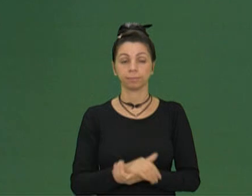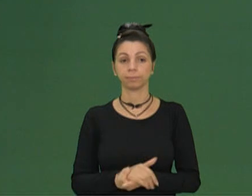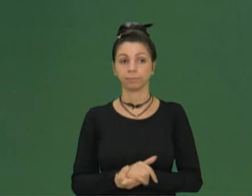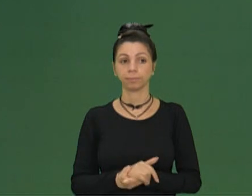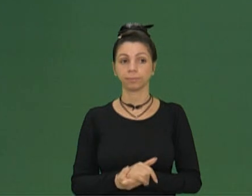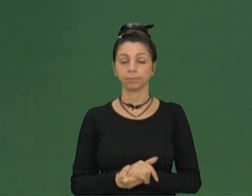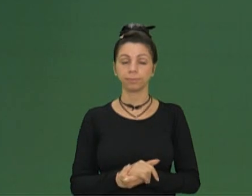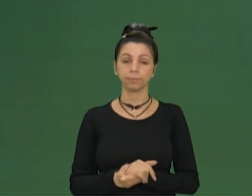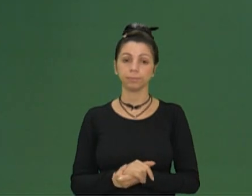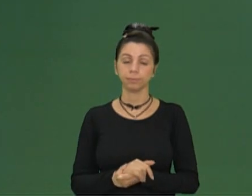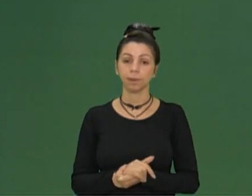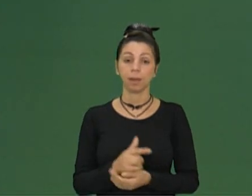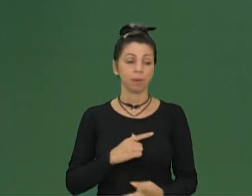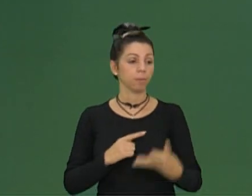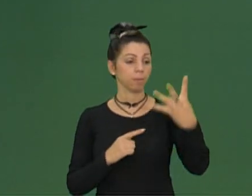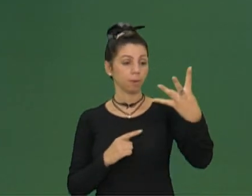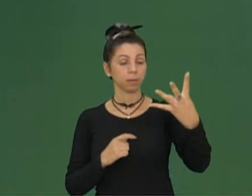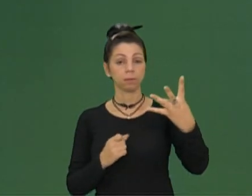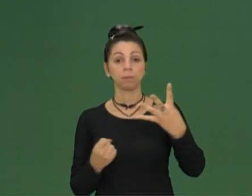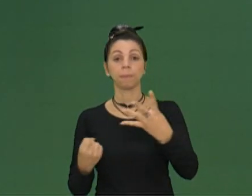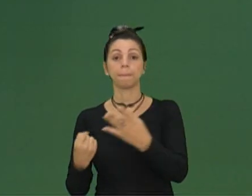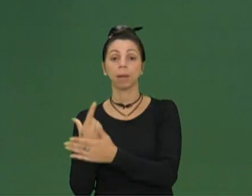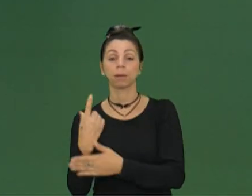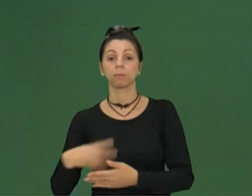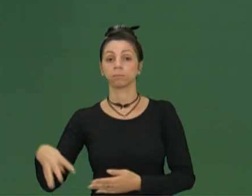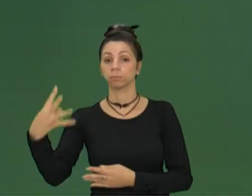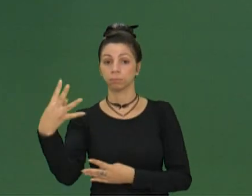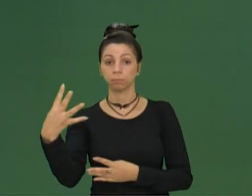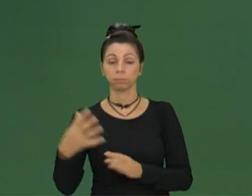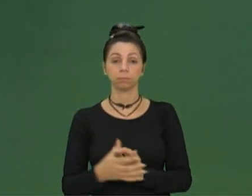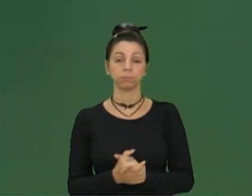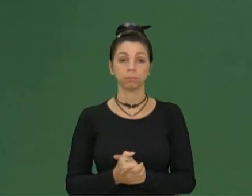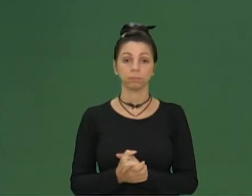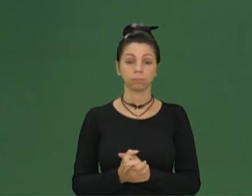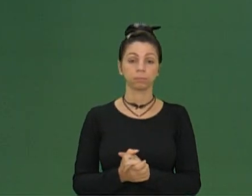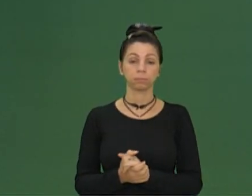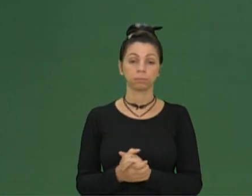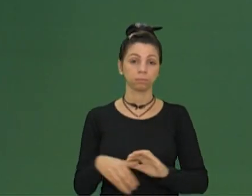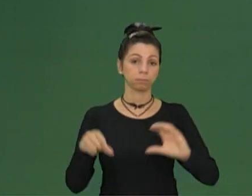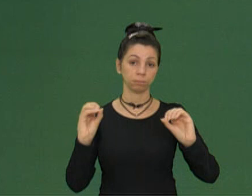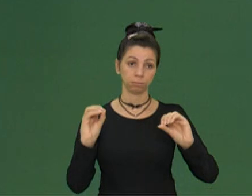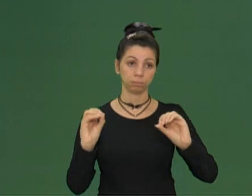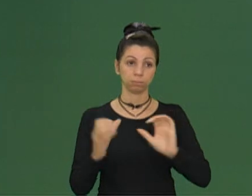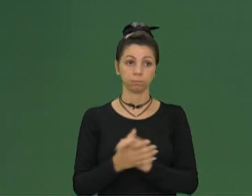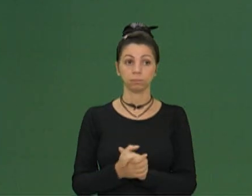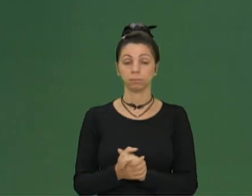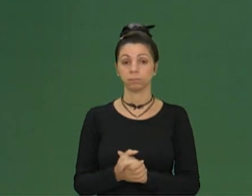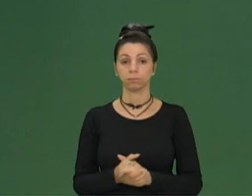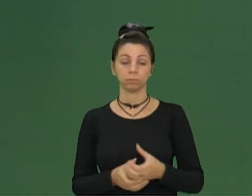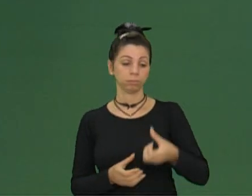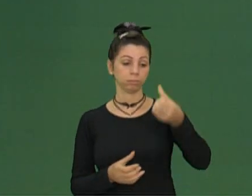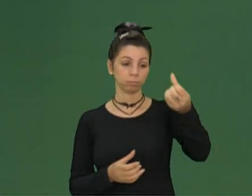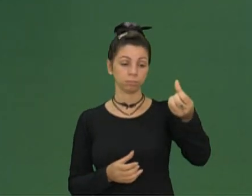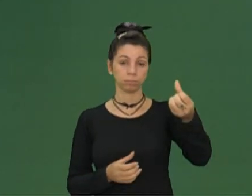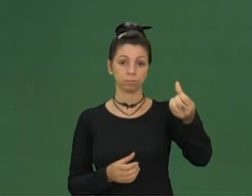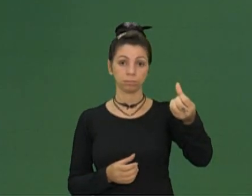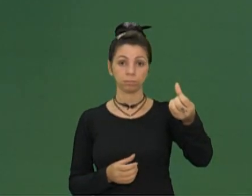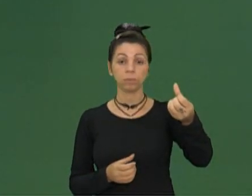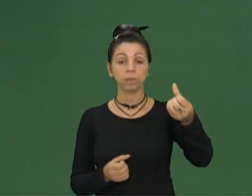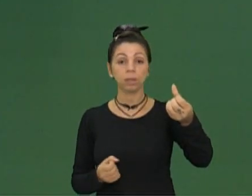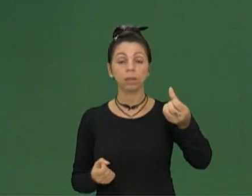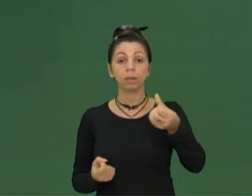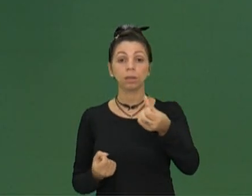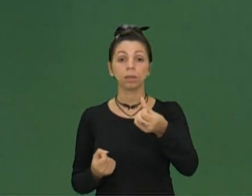4 e paguei 4. Então, quitei. Acabou, né? E aqui eu tinha 6 e gastei o meu